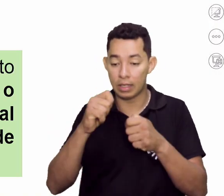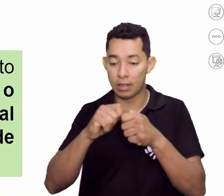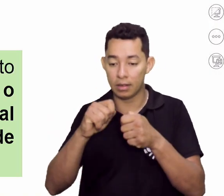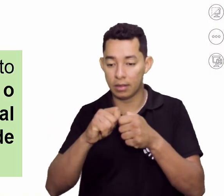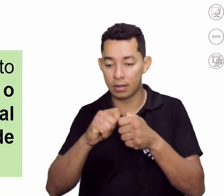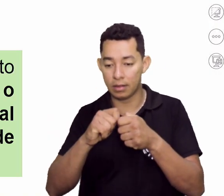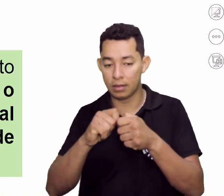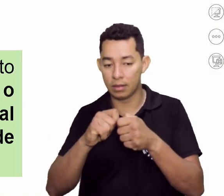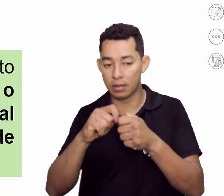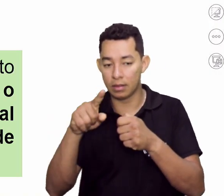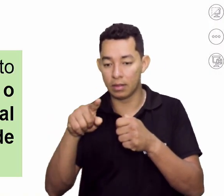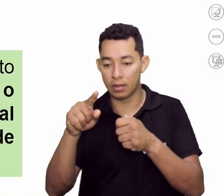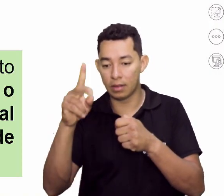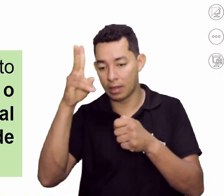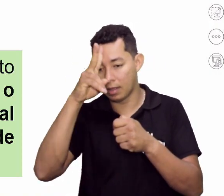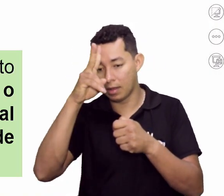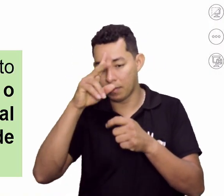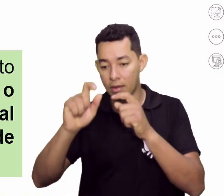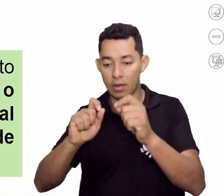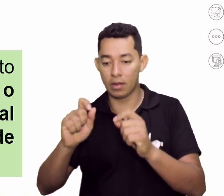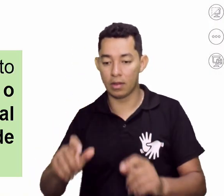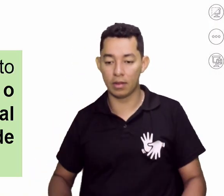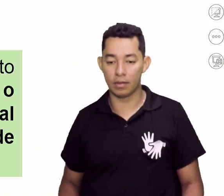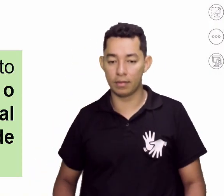aí, que vai lembrar